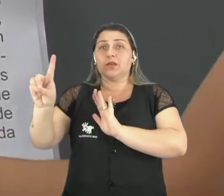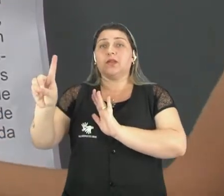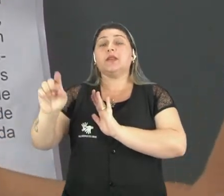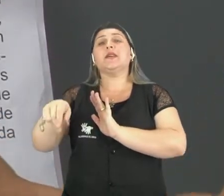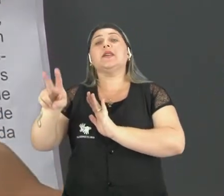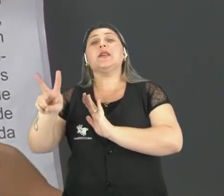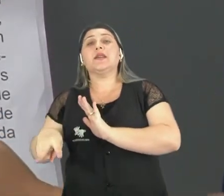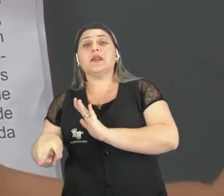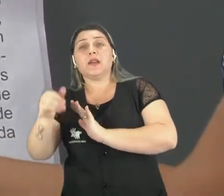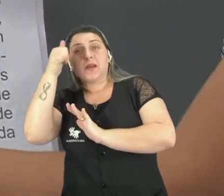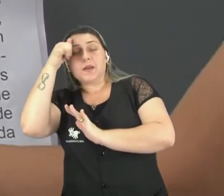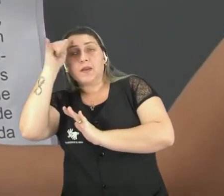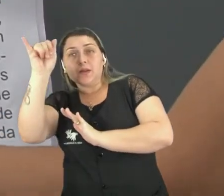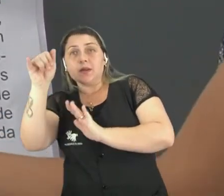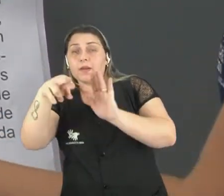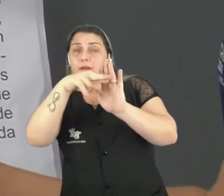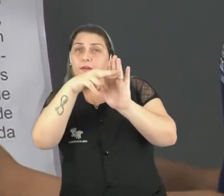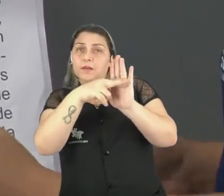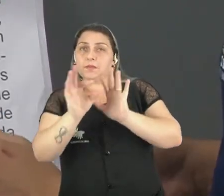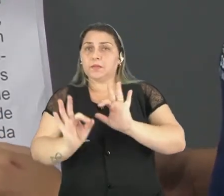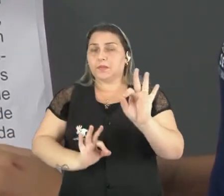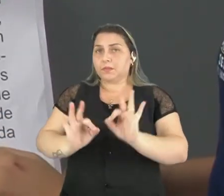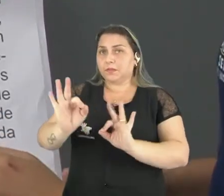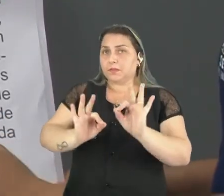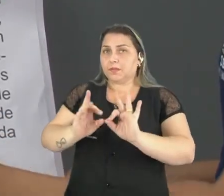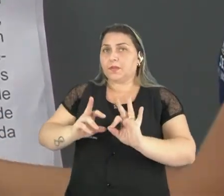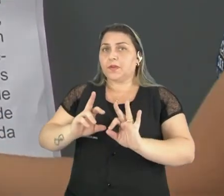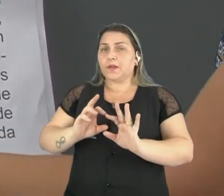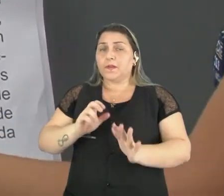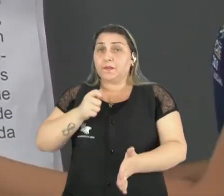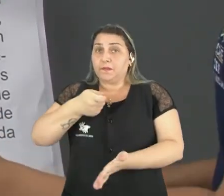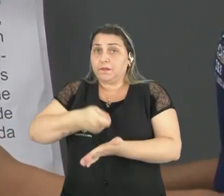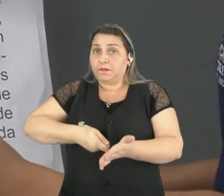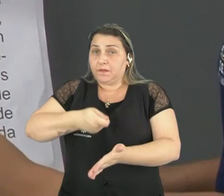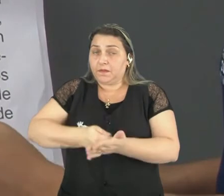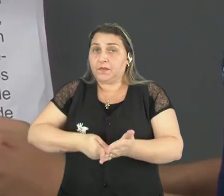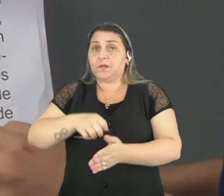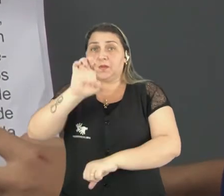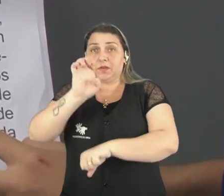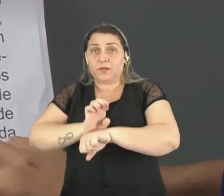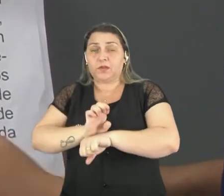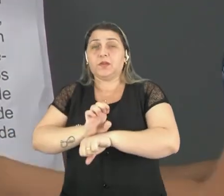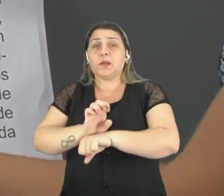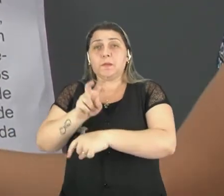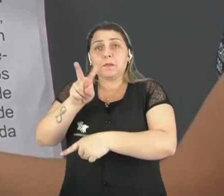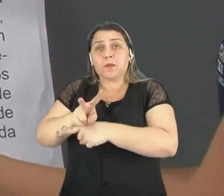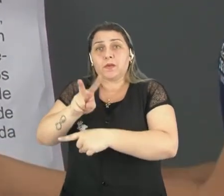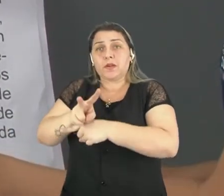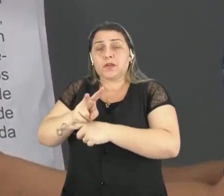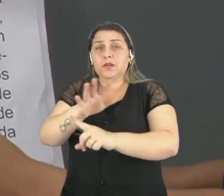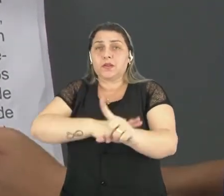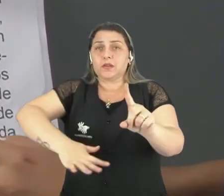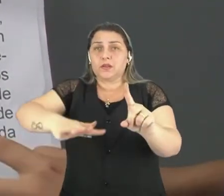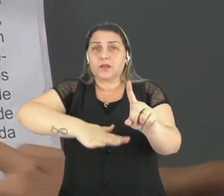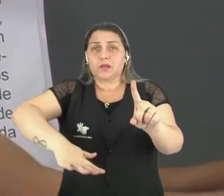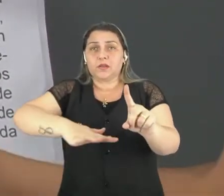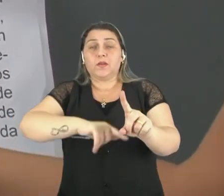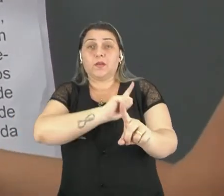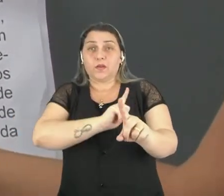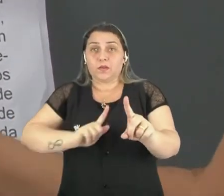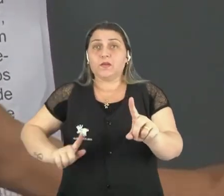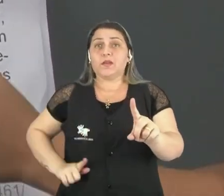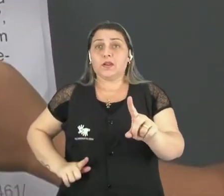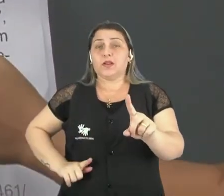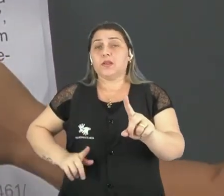envolve medidas preventivas, preparando e reforçando a estratégia do Estado com o intuito de proteger a sociedade, disse o governador